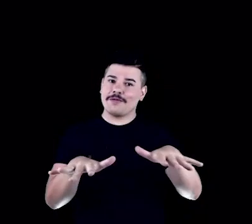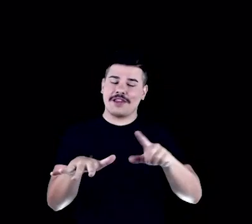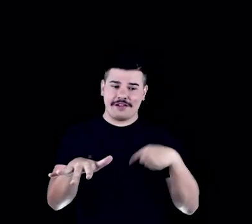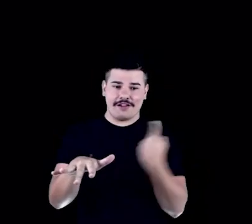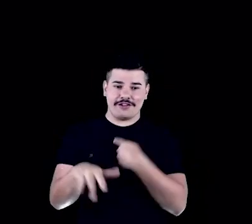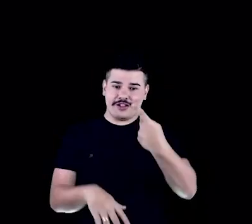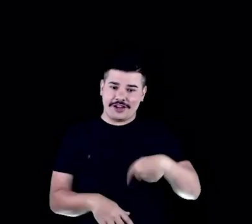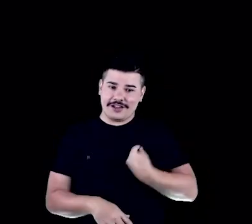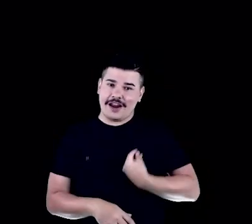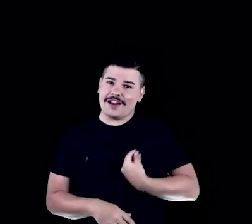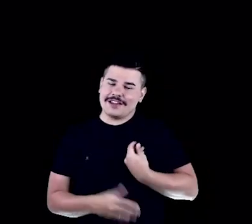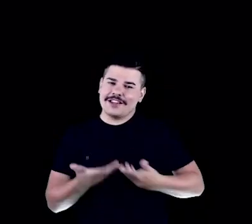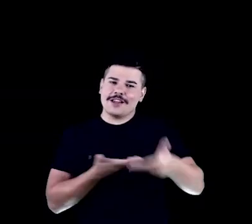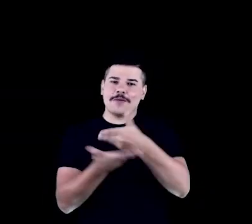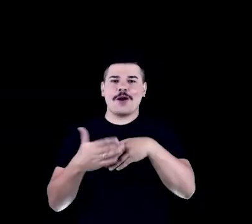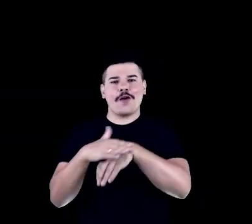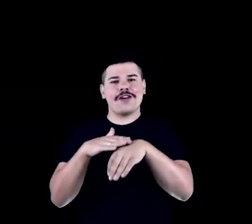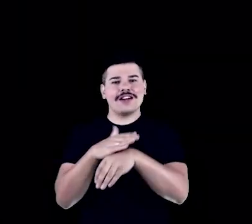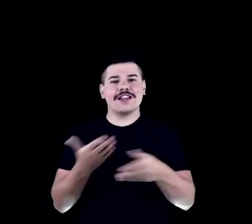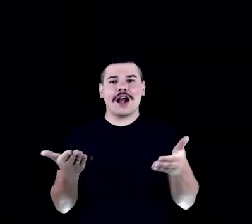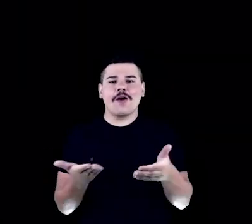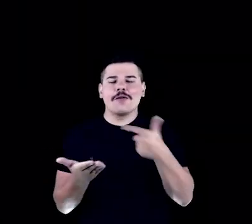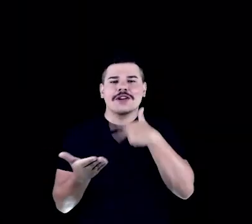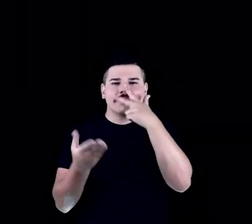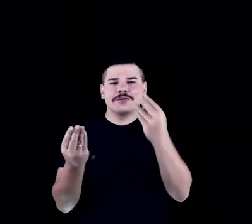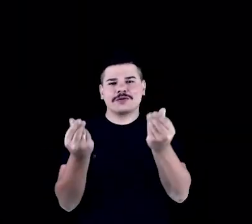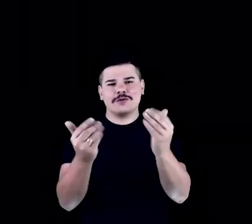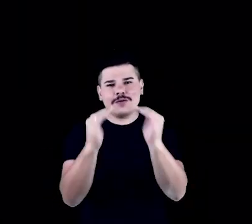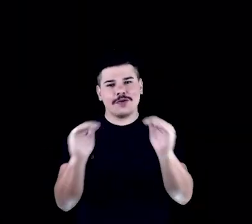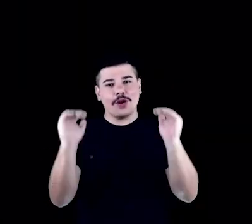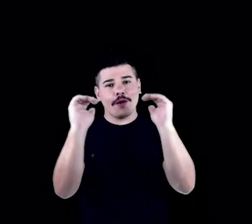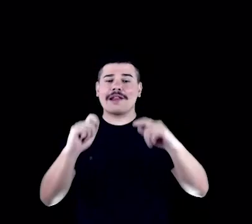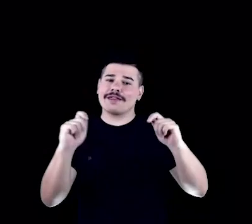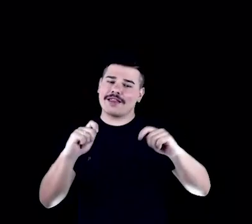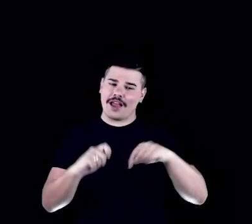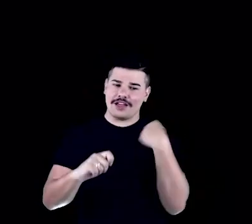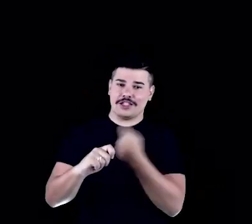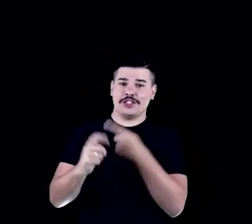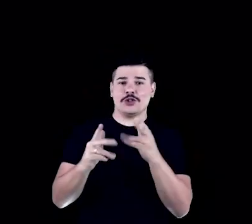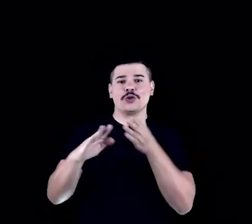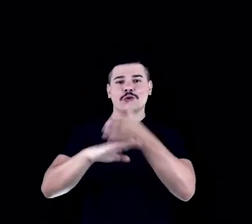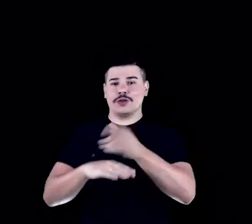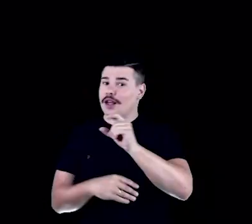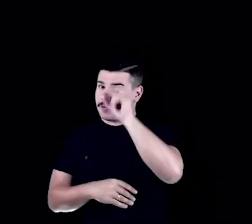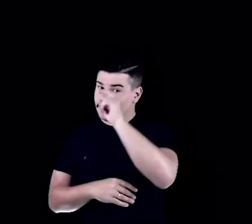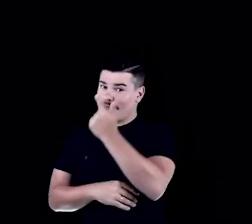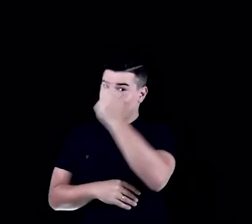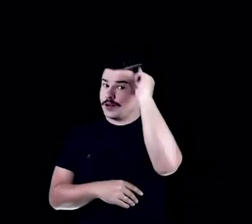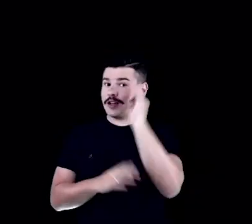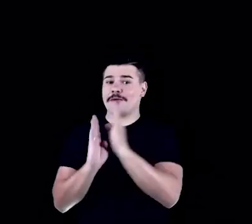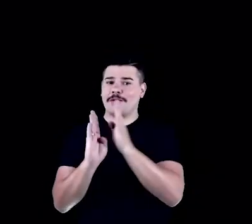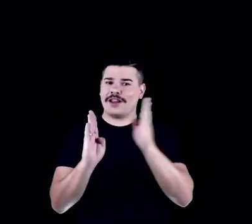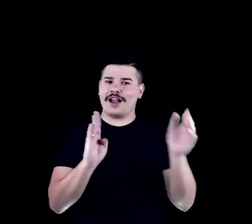pandemia. Basta ver a gente aqui fazendo essa conversa agora desse modo, né? A gente poderia estar na Biblioteca Mário de